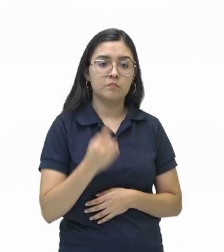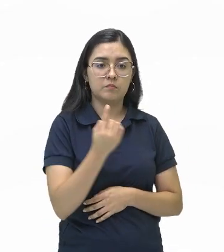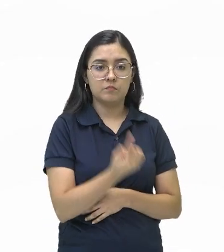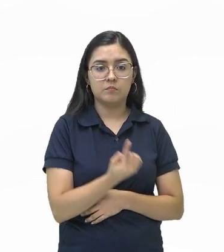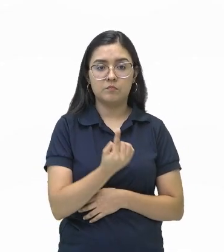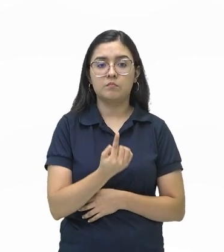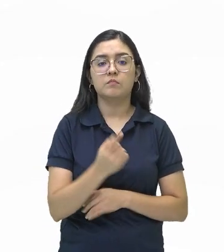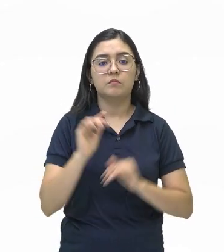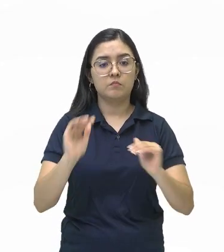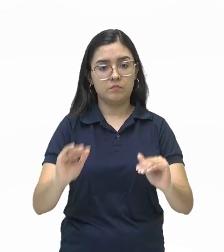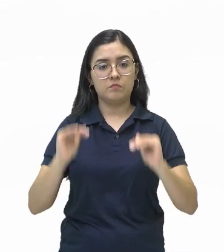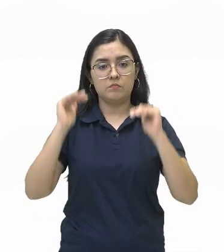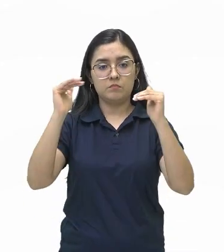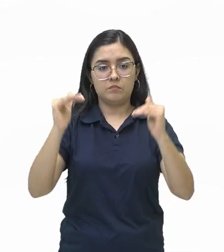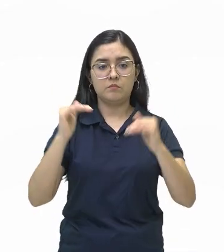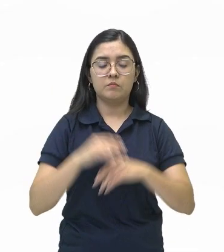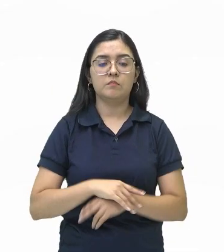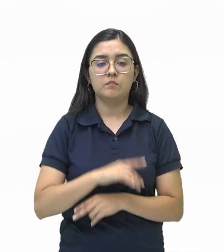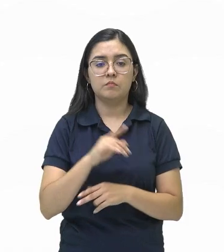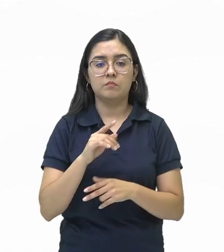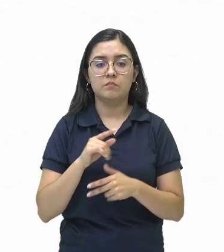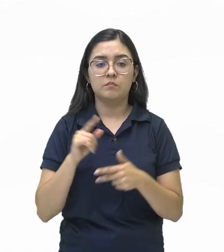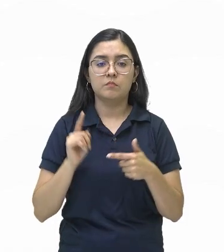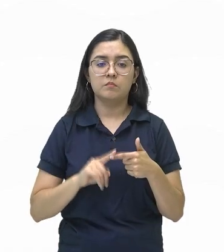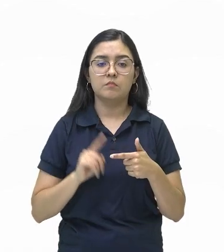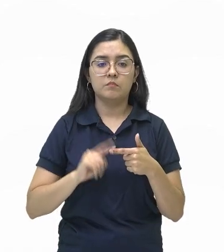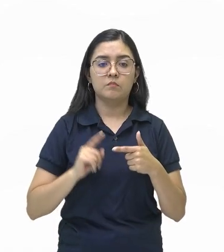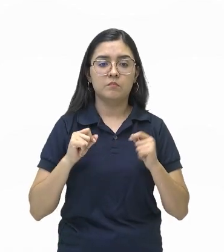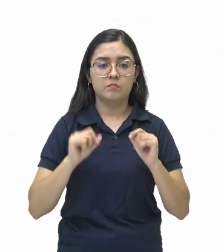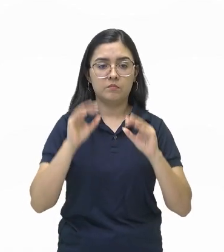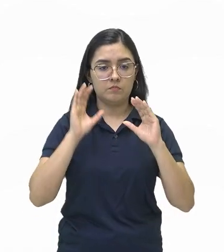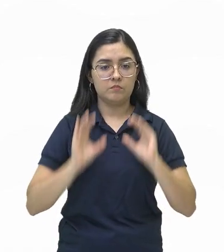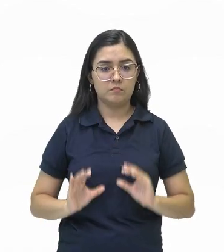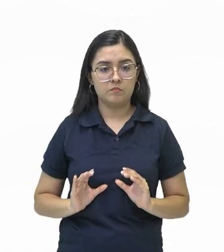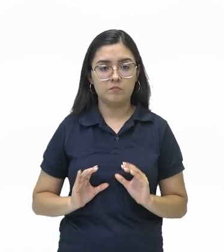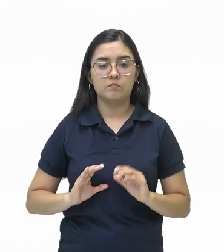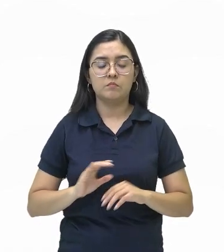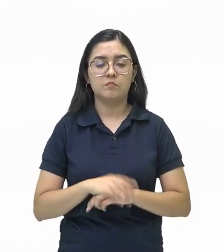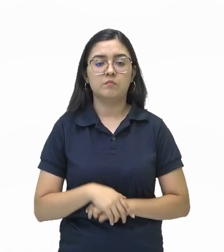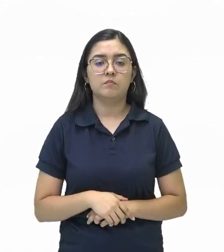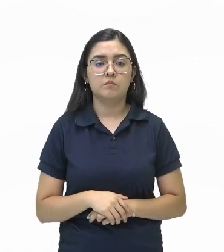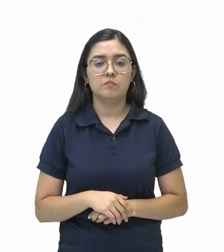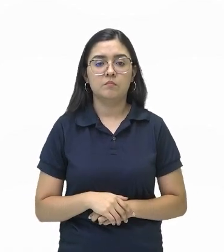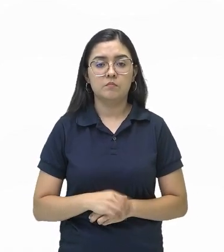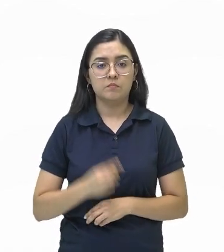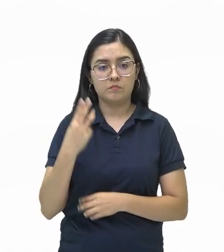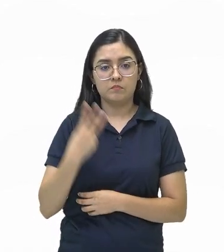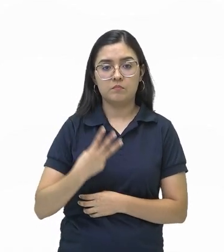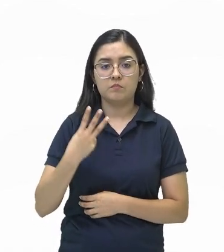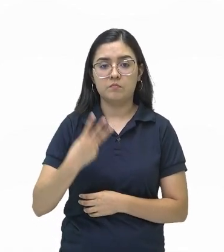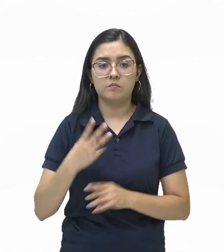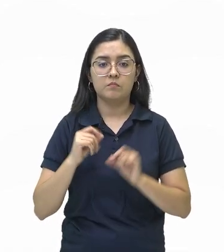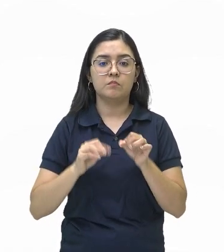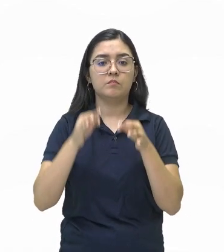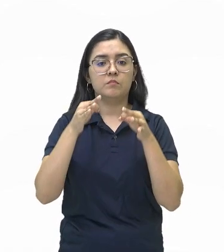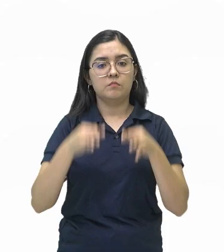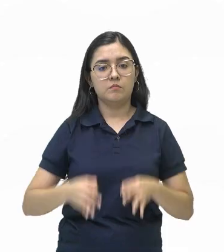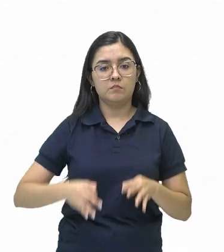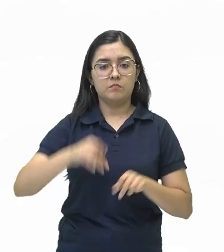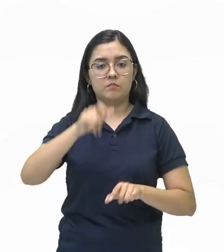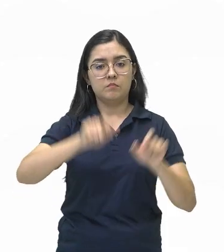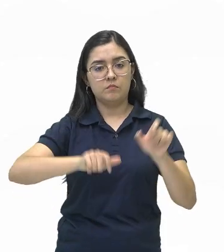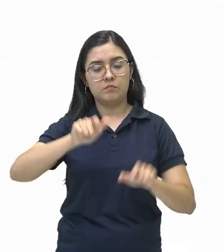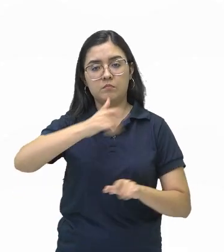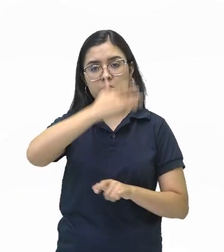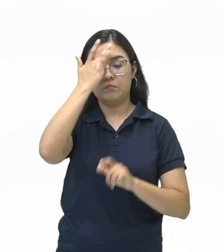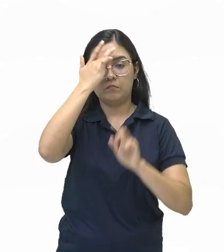da soberania, o inciso 2, a cidadania, o inciso 3, a